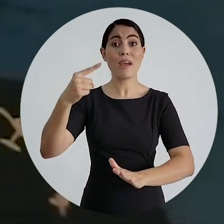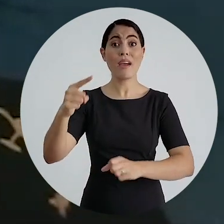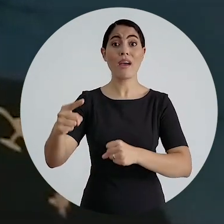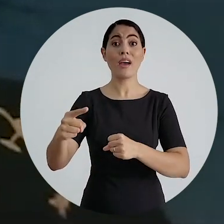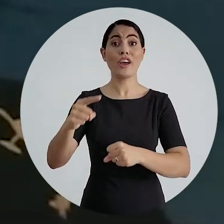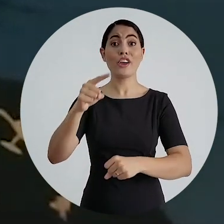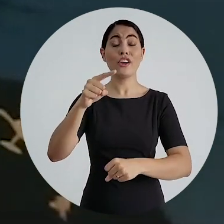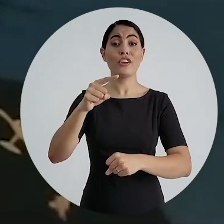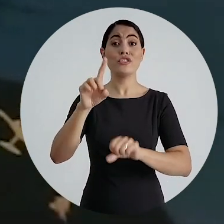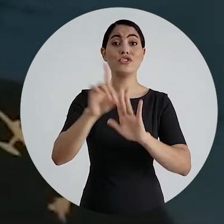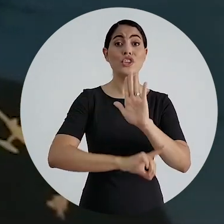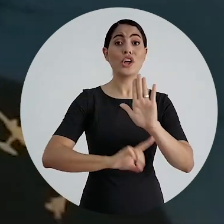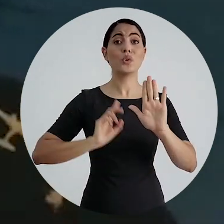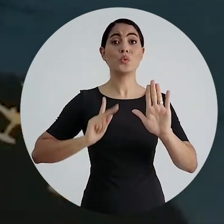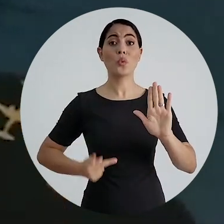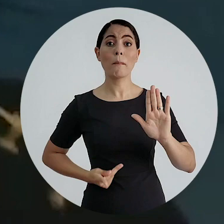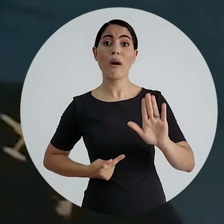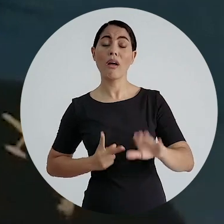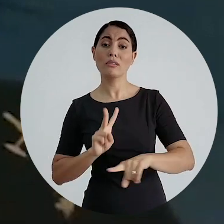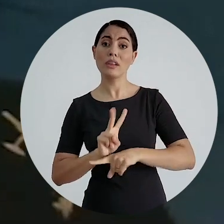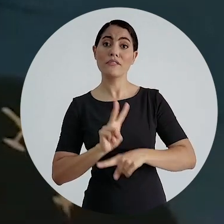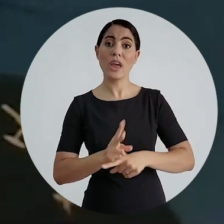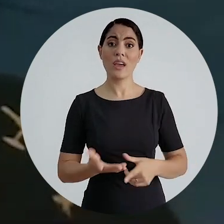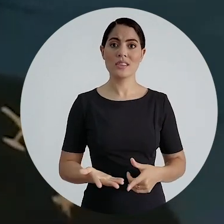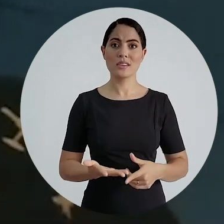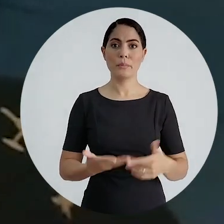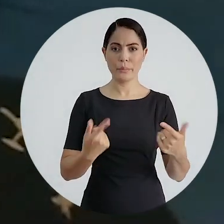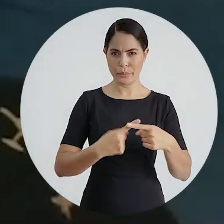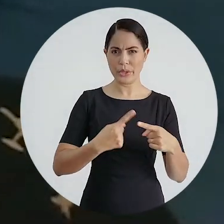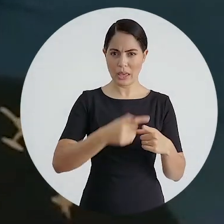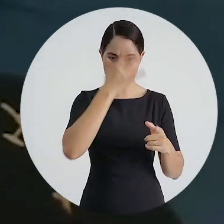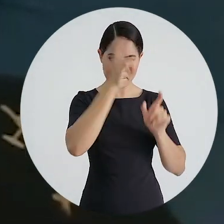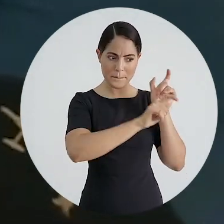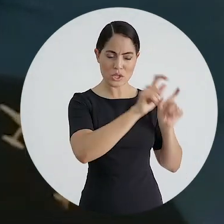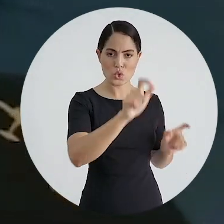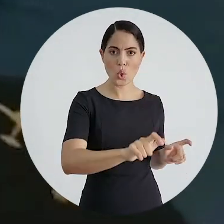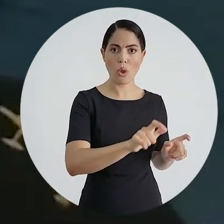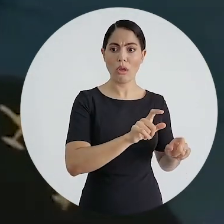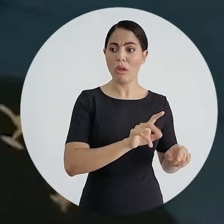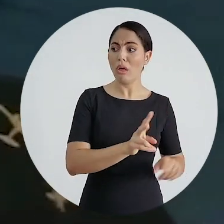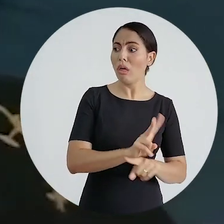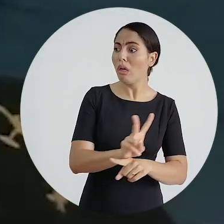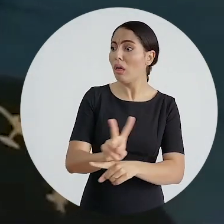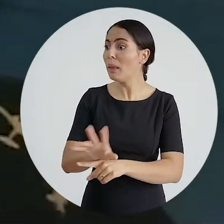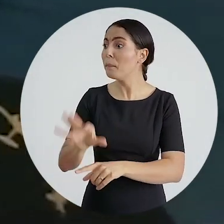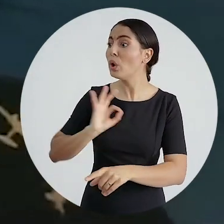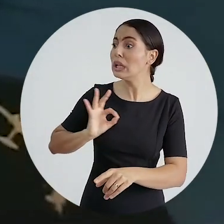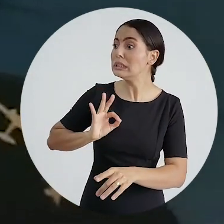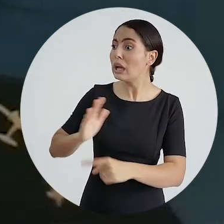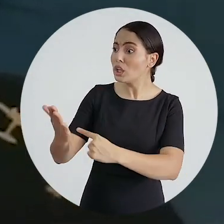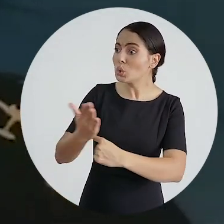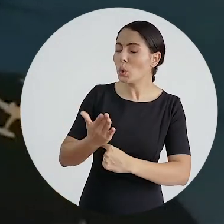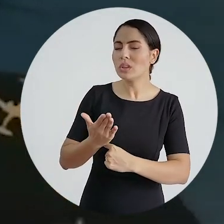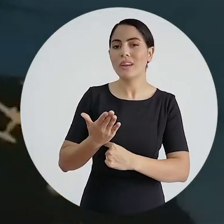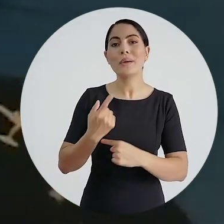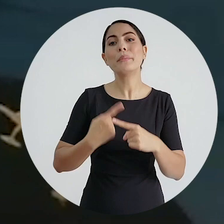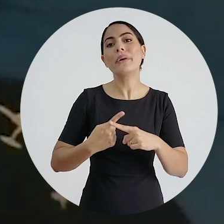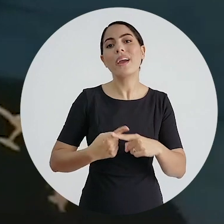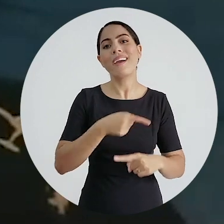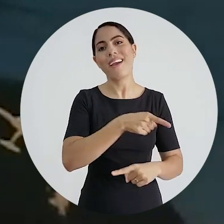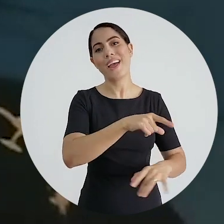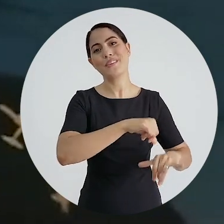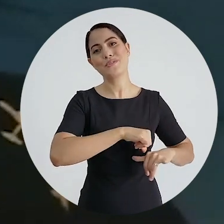defesa dos direitos humanos, né? Quando uma pessoa procura a polícia, ela sofreu uma violência, então a polícia, ela tem